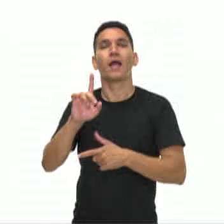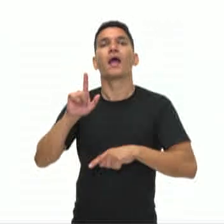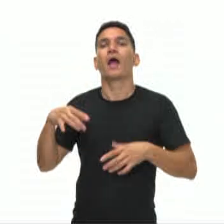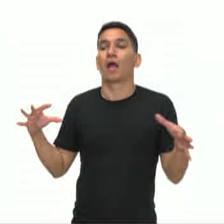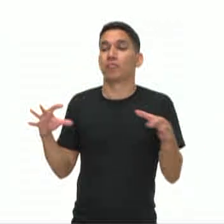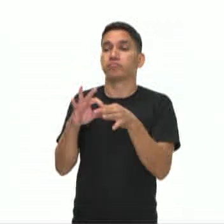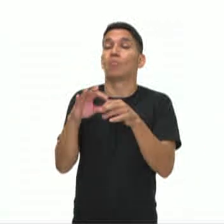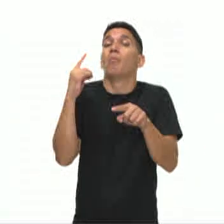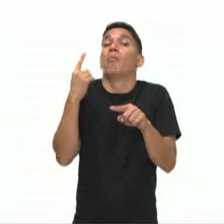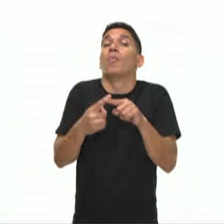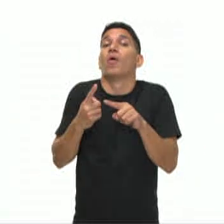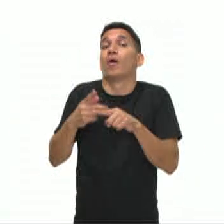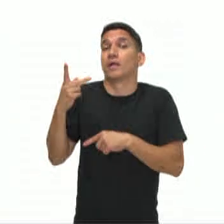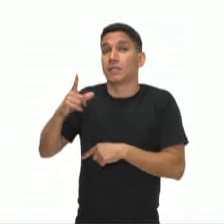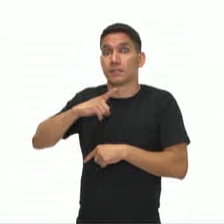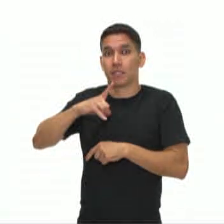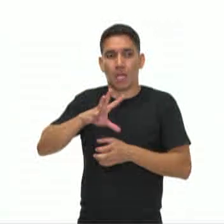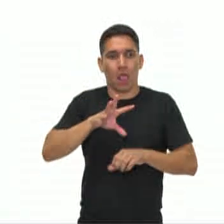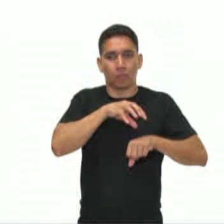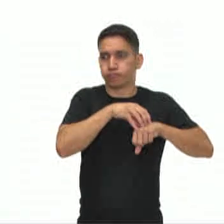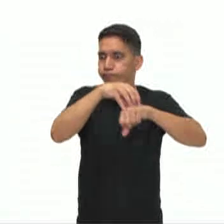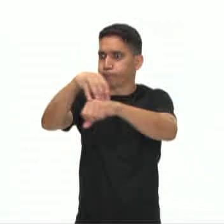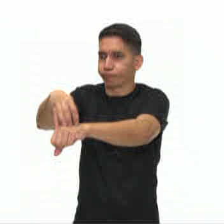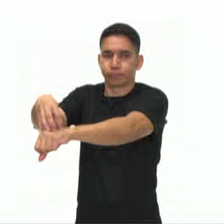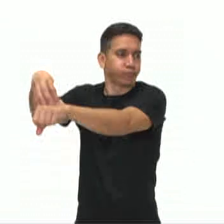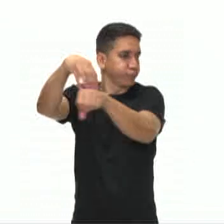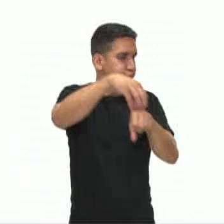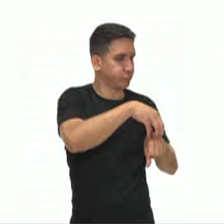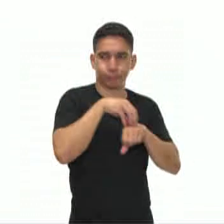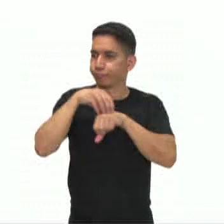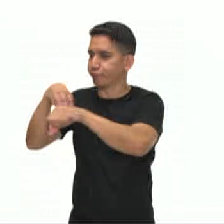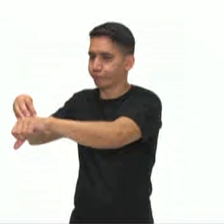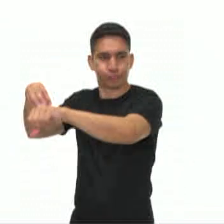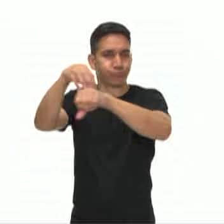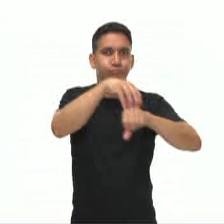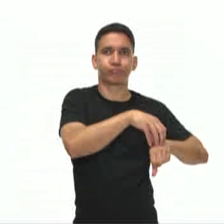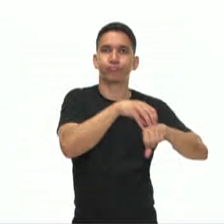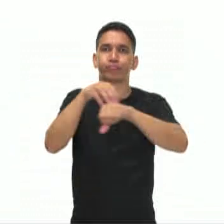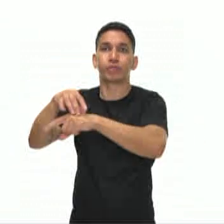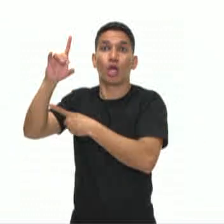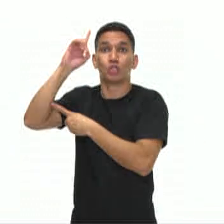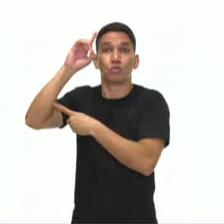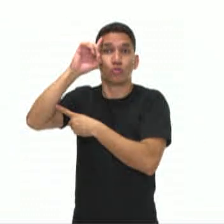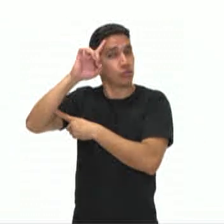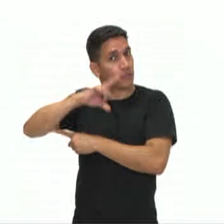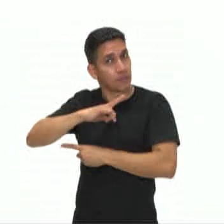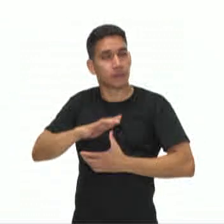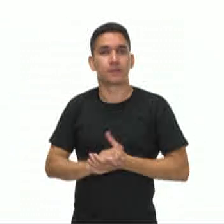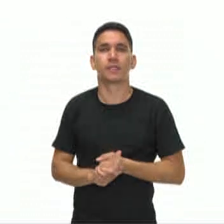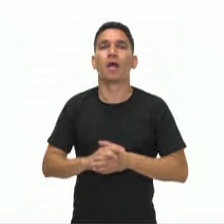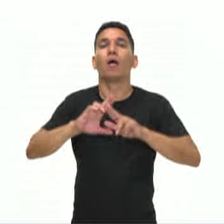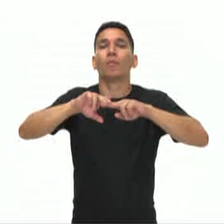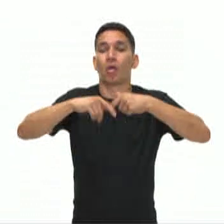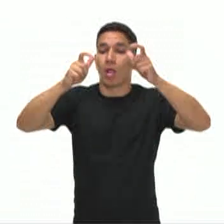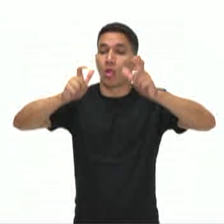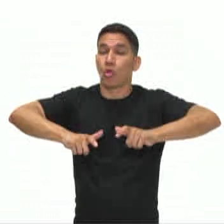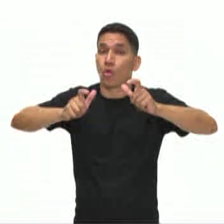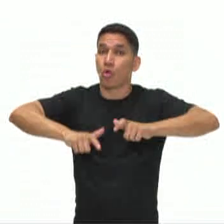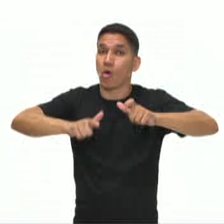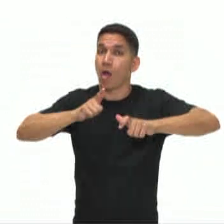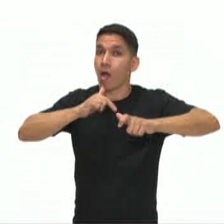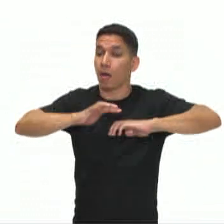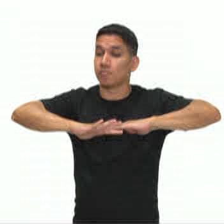ao elevado trânsito de mercadorias que passam pelo canal todos os dias. A localização marítima